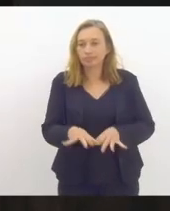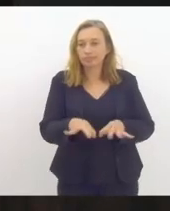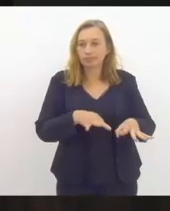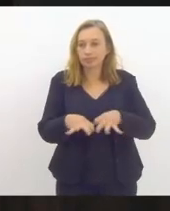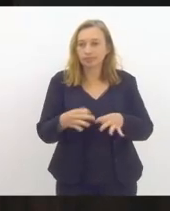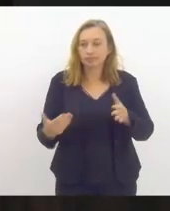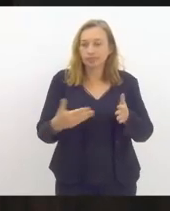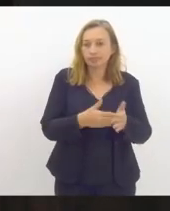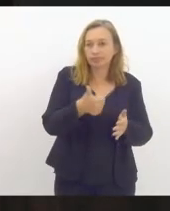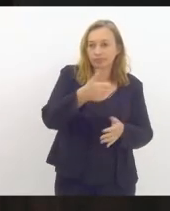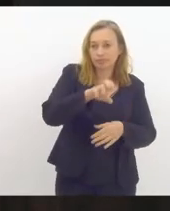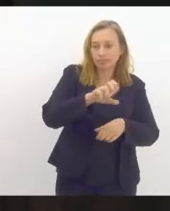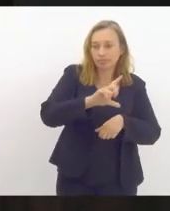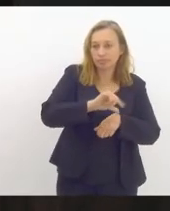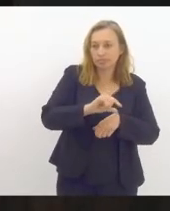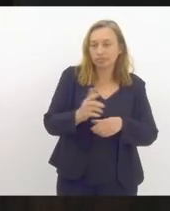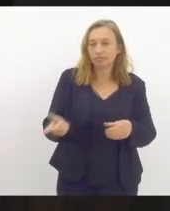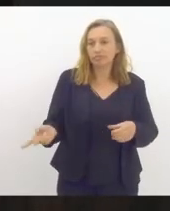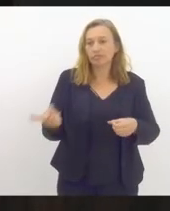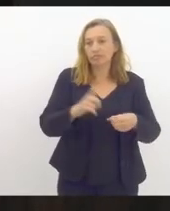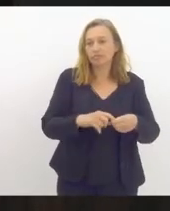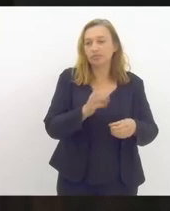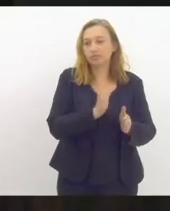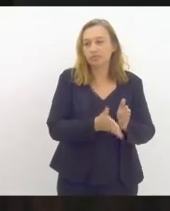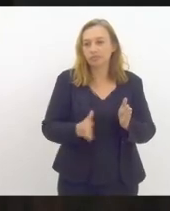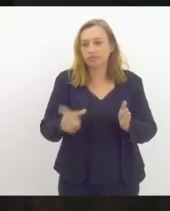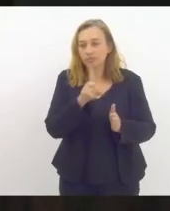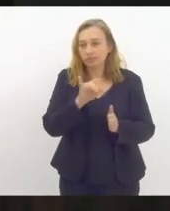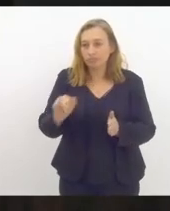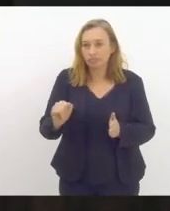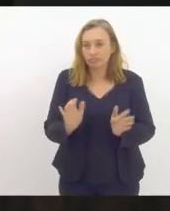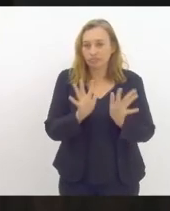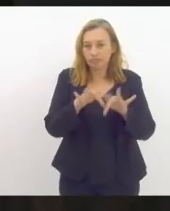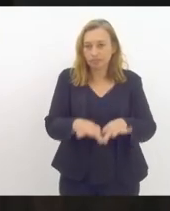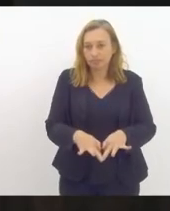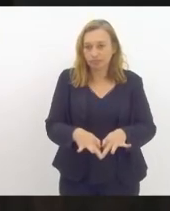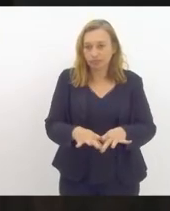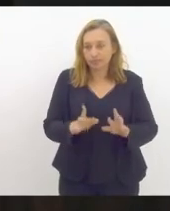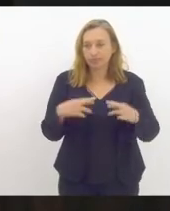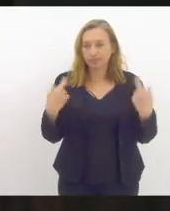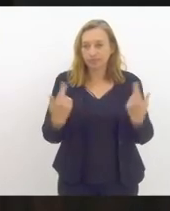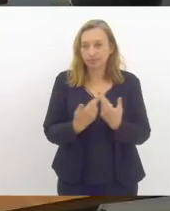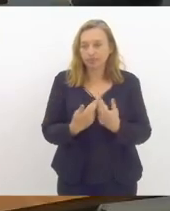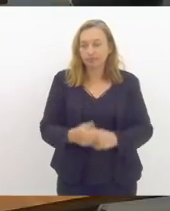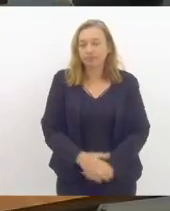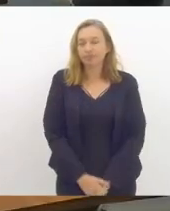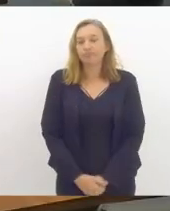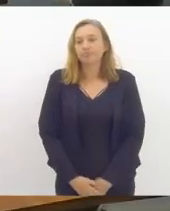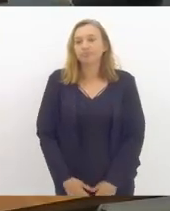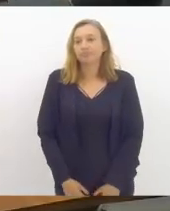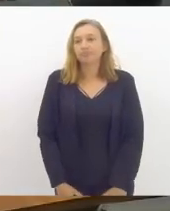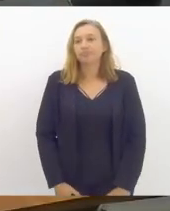até às 15horas quando retornaremos com a ordem do dia está suspensa a sessão